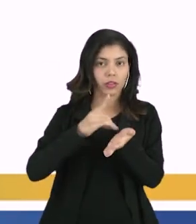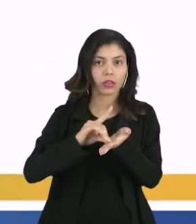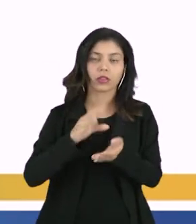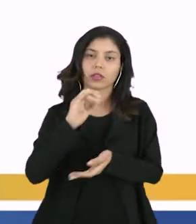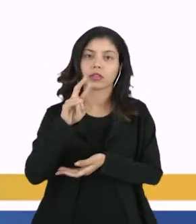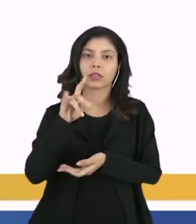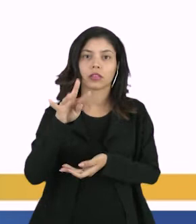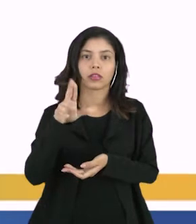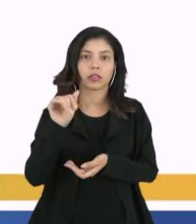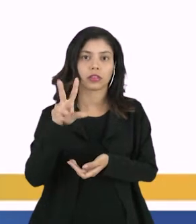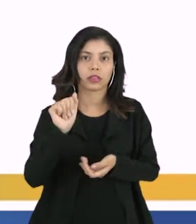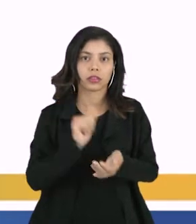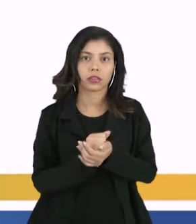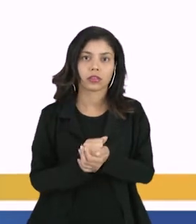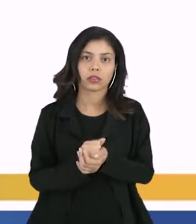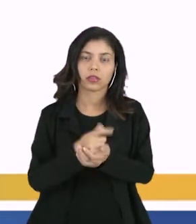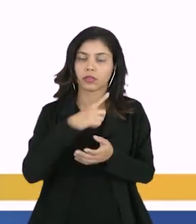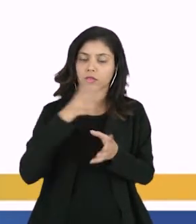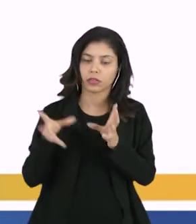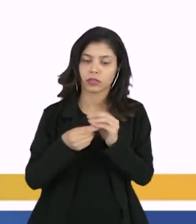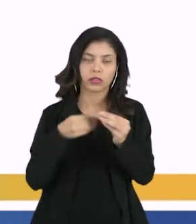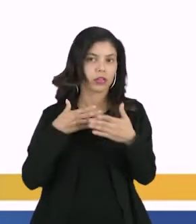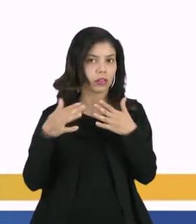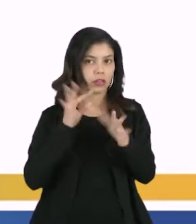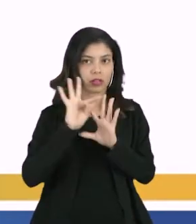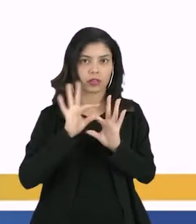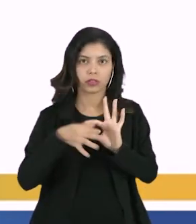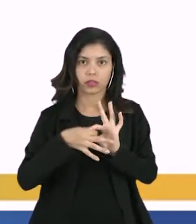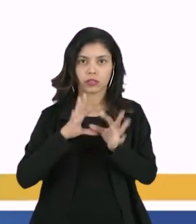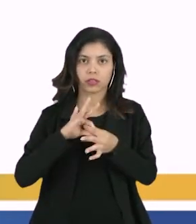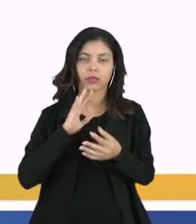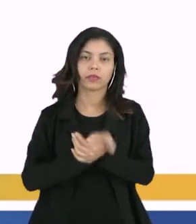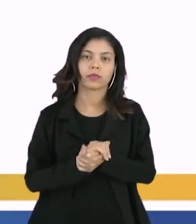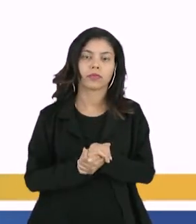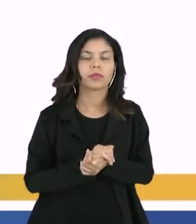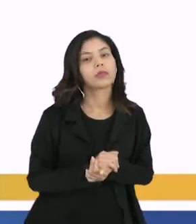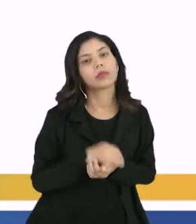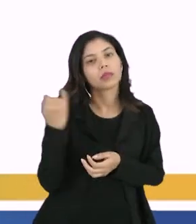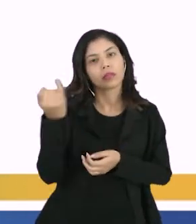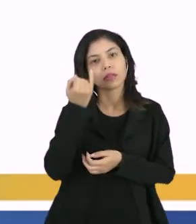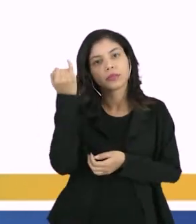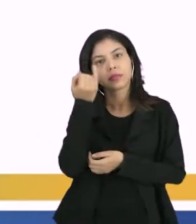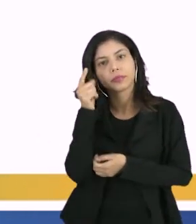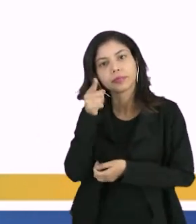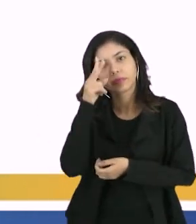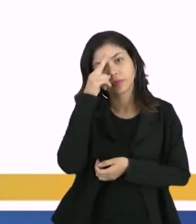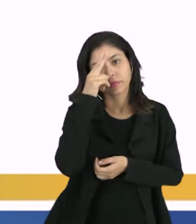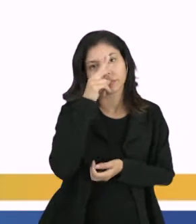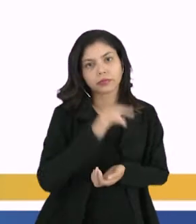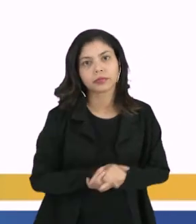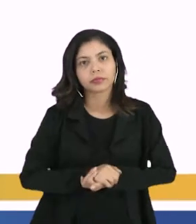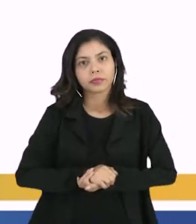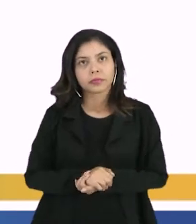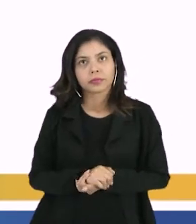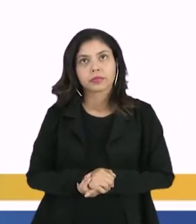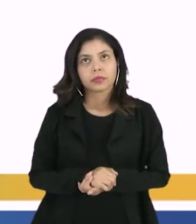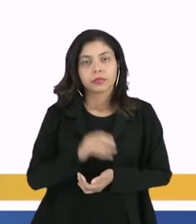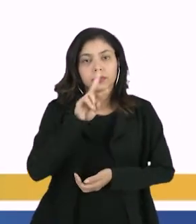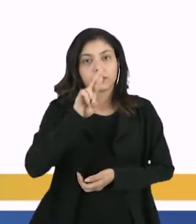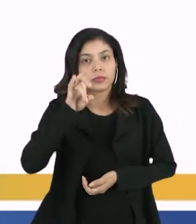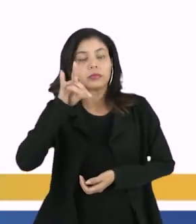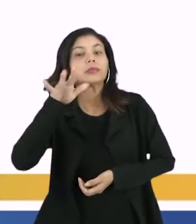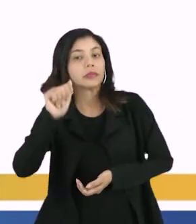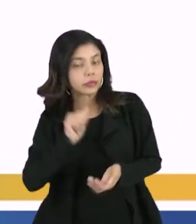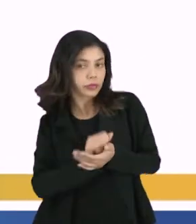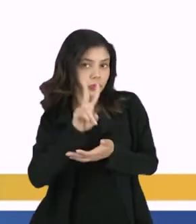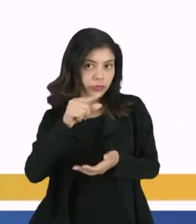e o conotativo é aquele que a gente atribui dependendo do contexto. Uma coisa que é importante vocês lembrarem é que o